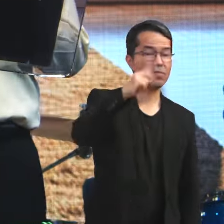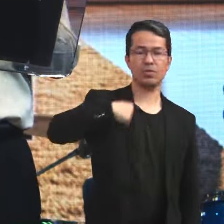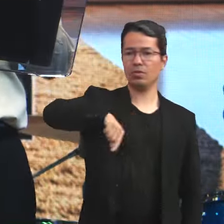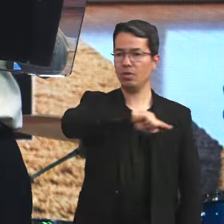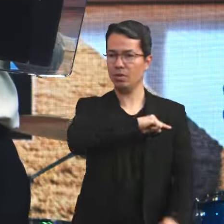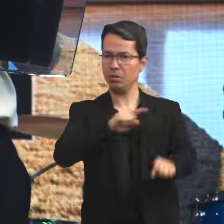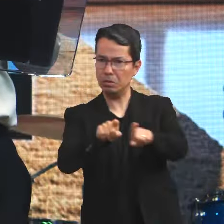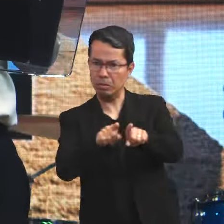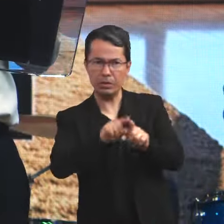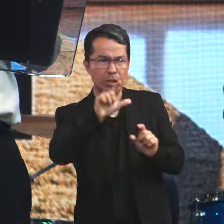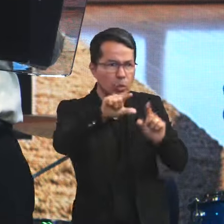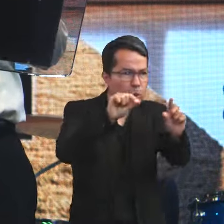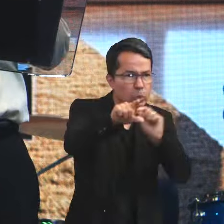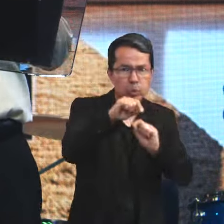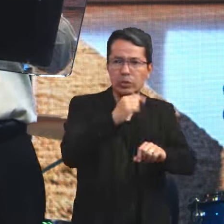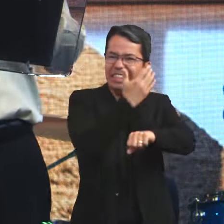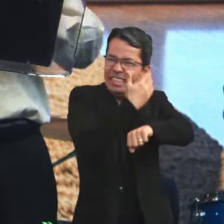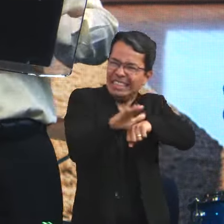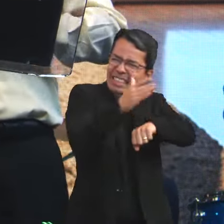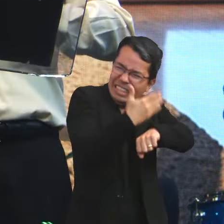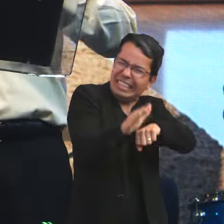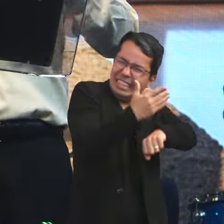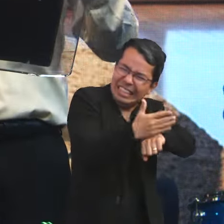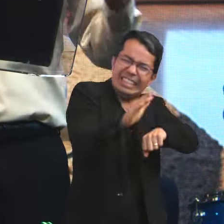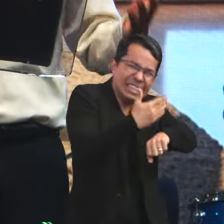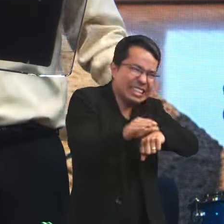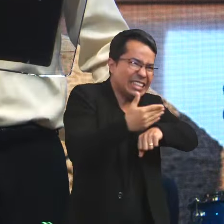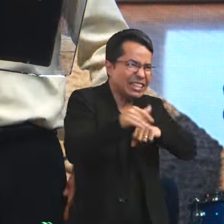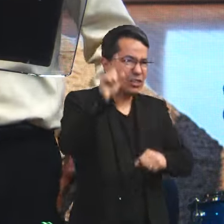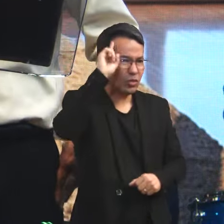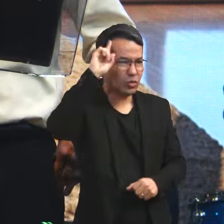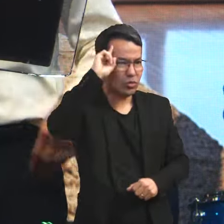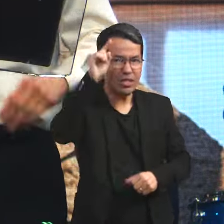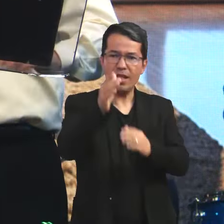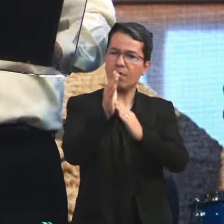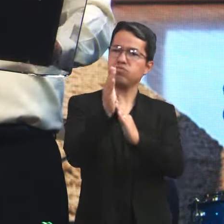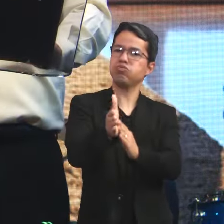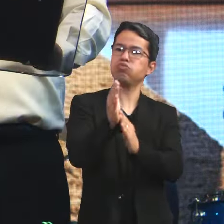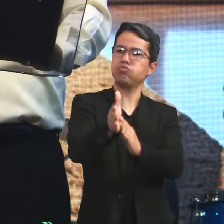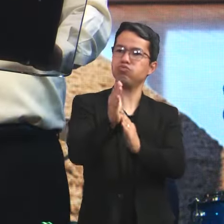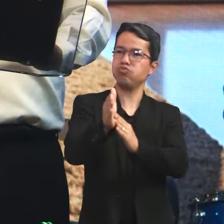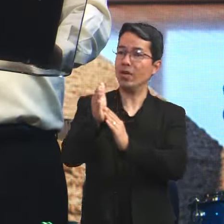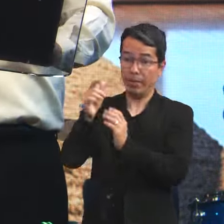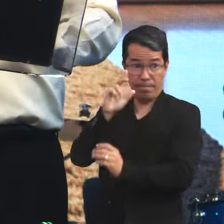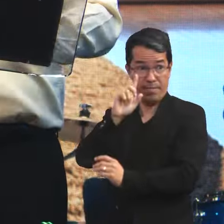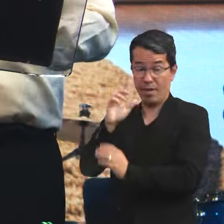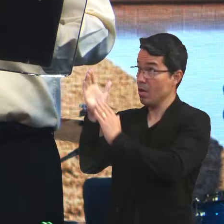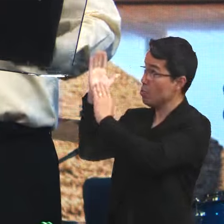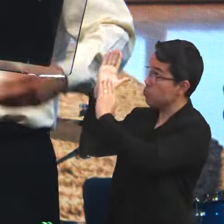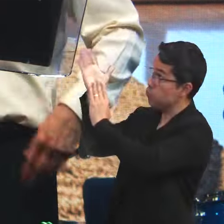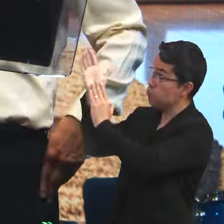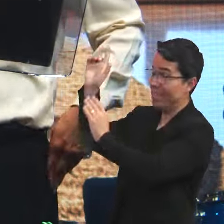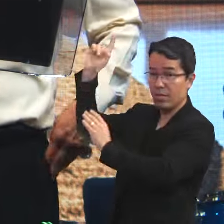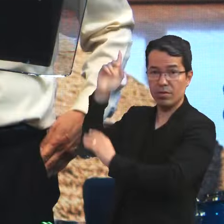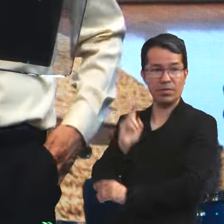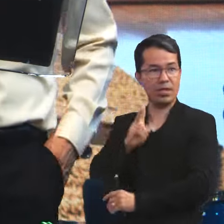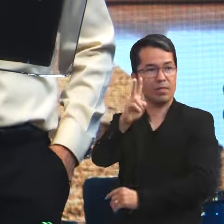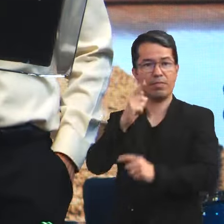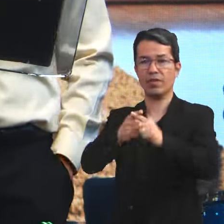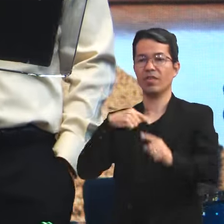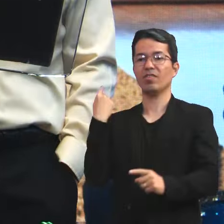Pri quear em para assim poder continuar min MMA manea que